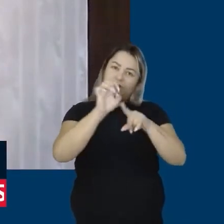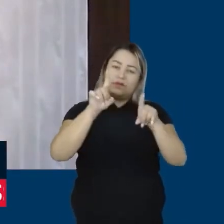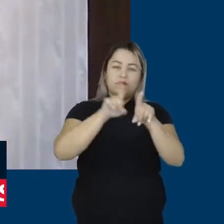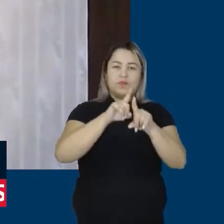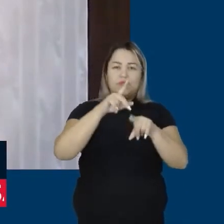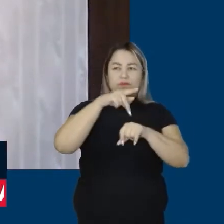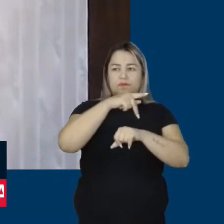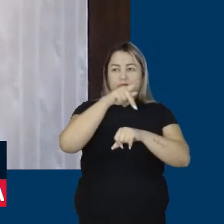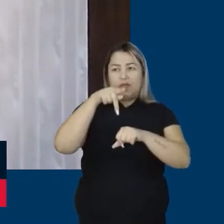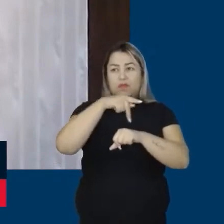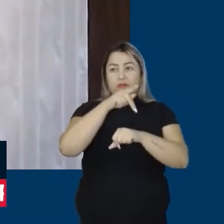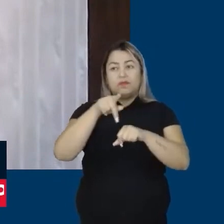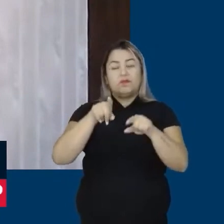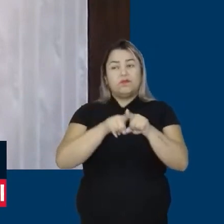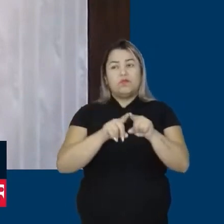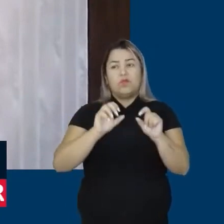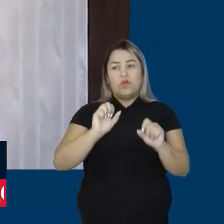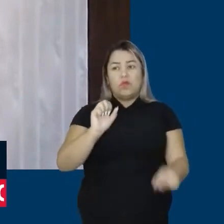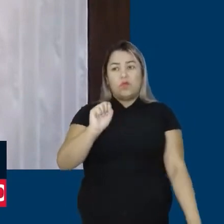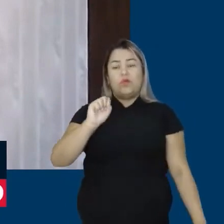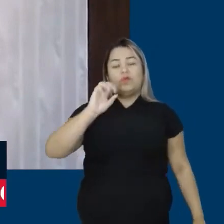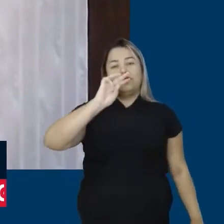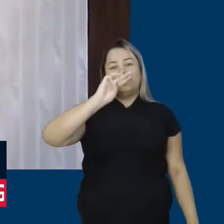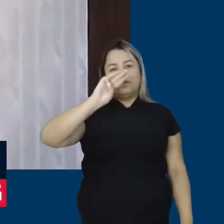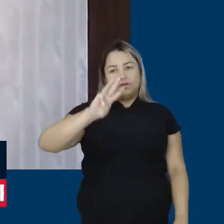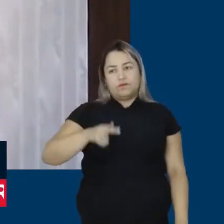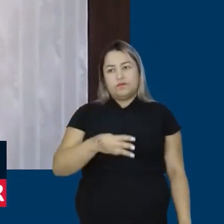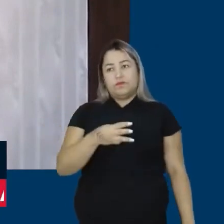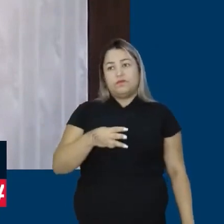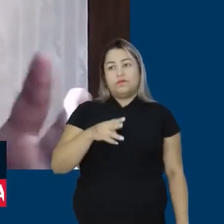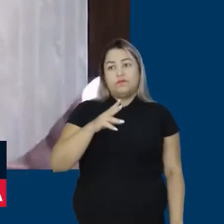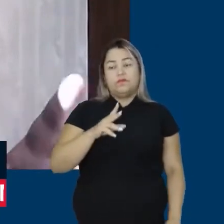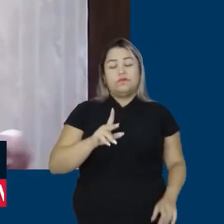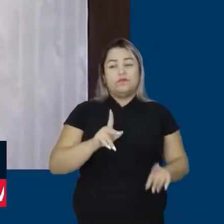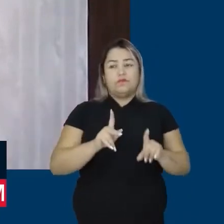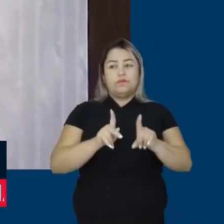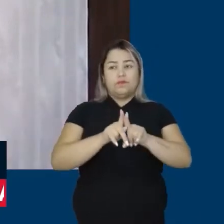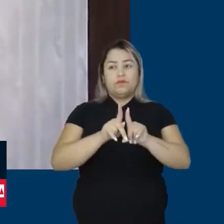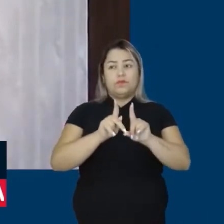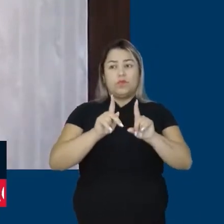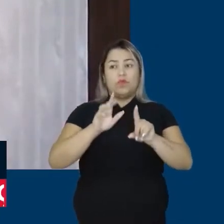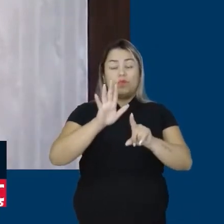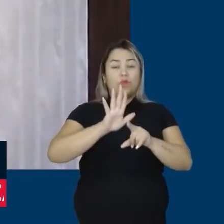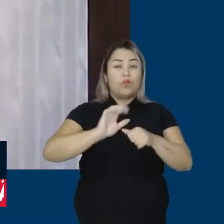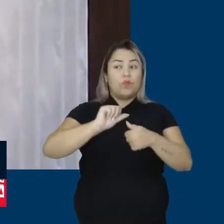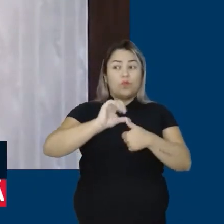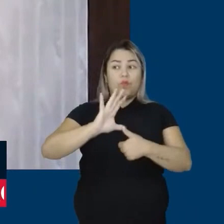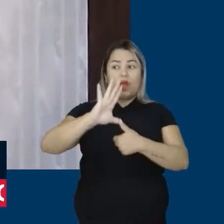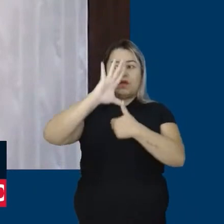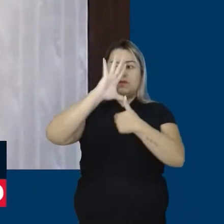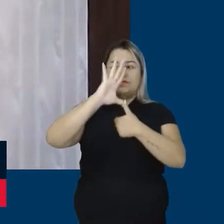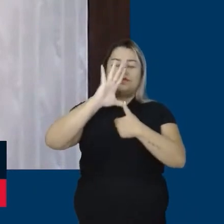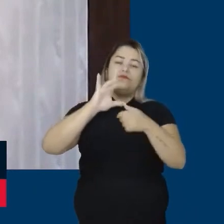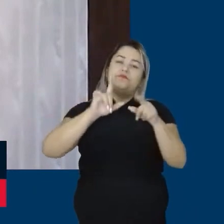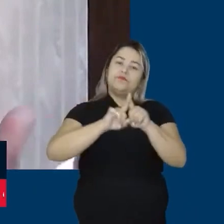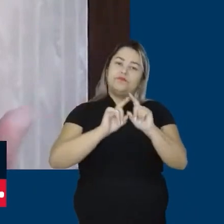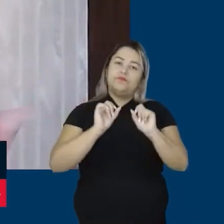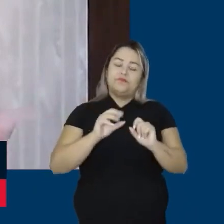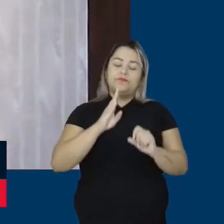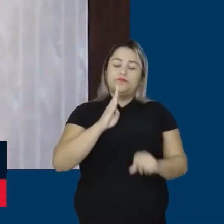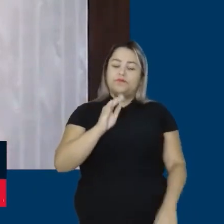esse país que tem mais de 8.000 quilômetros de costa, um país continental, que tem bacias